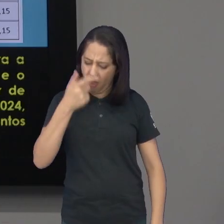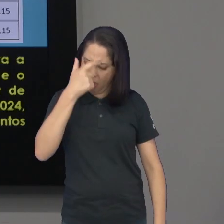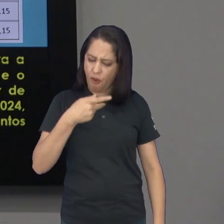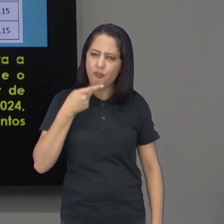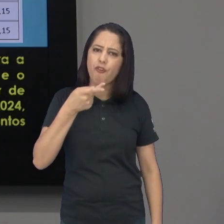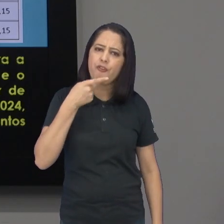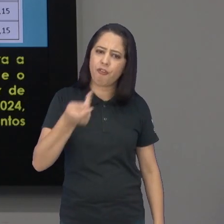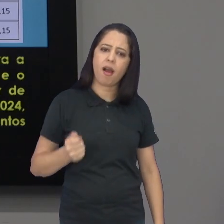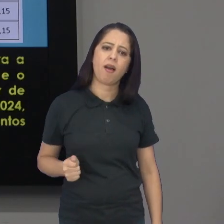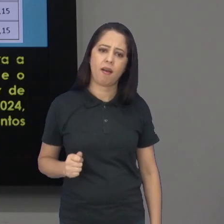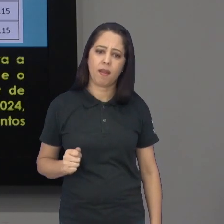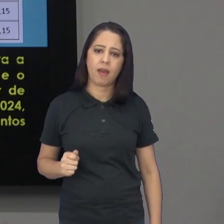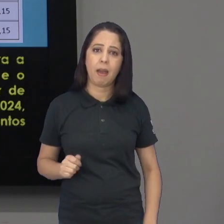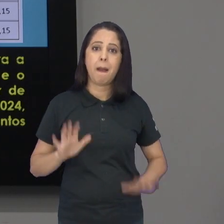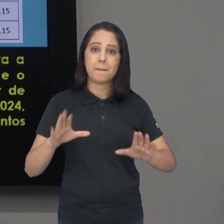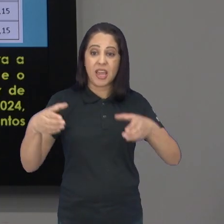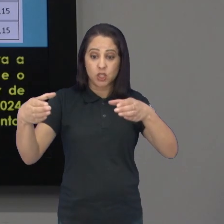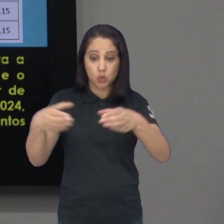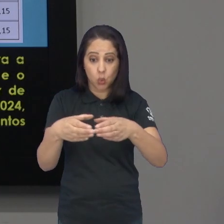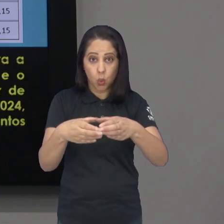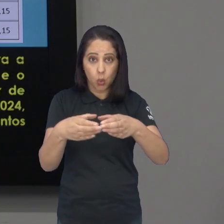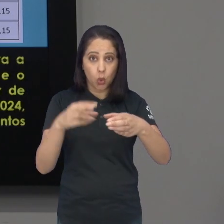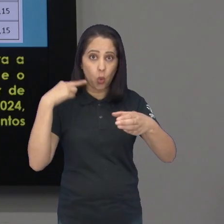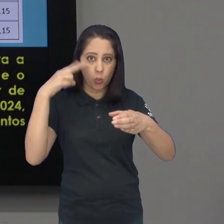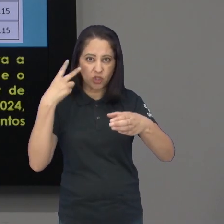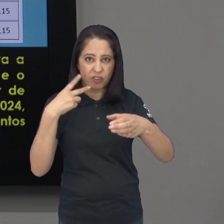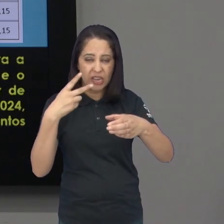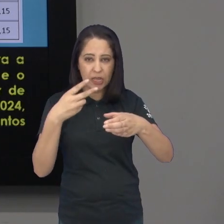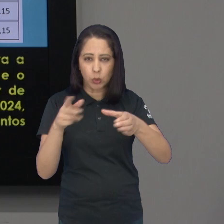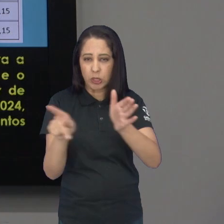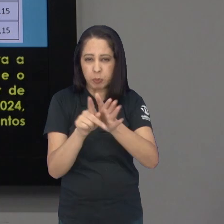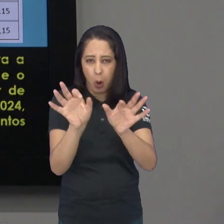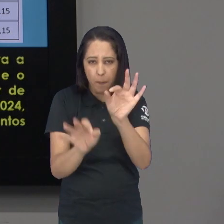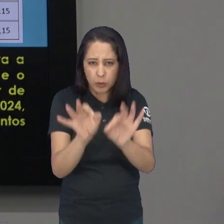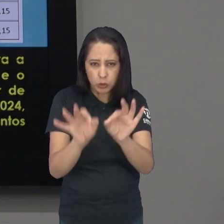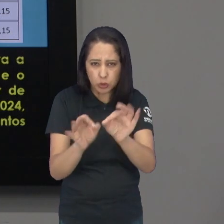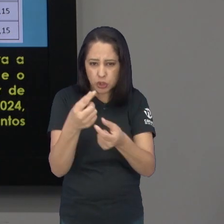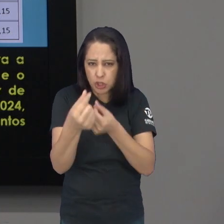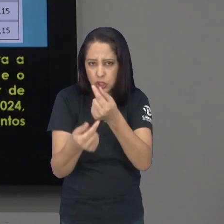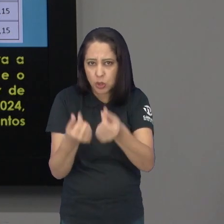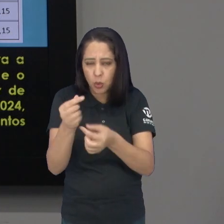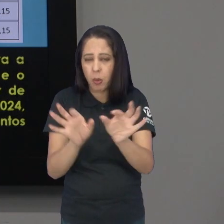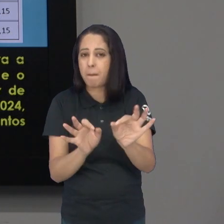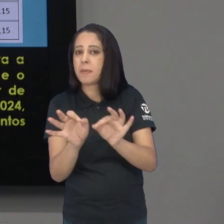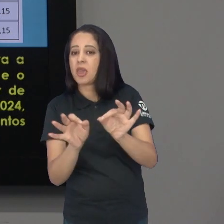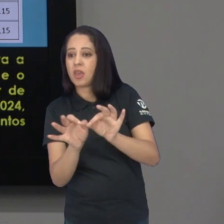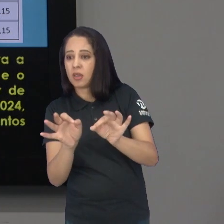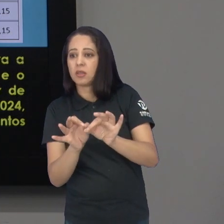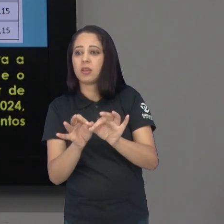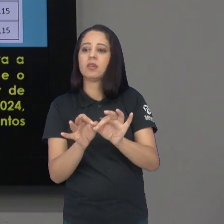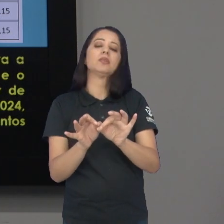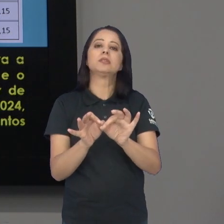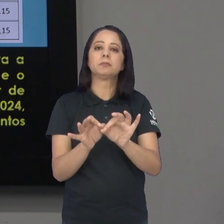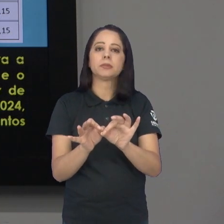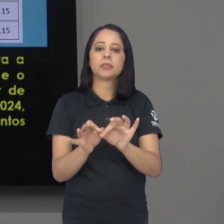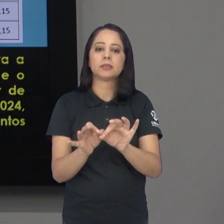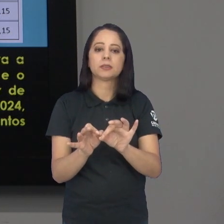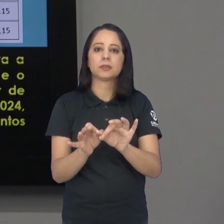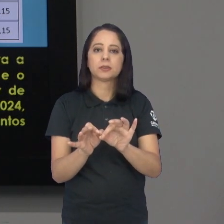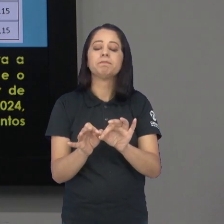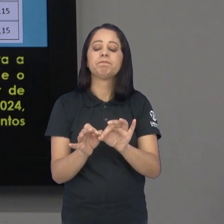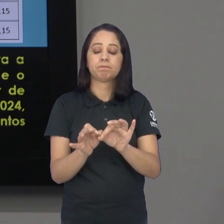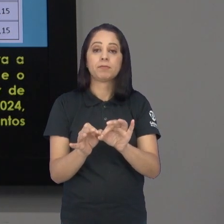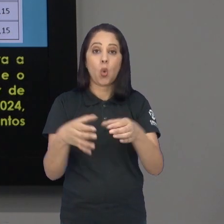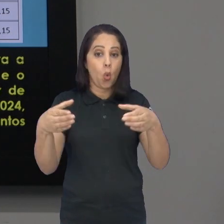dizer o nome, mas da Comissão de Justiça, de Economia e de Planejamento Urbano, com exceção do vereador Petit, né,